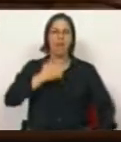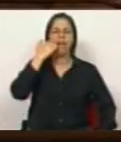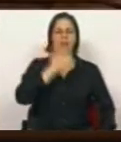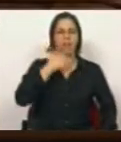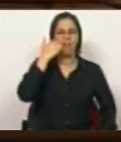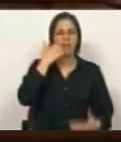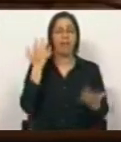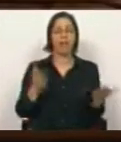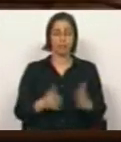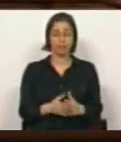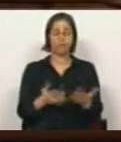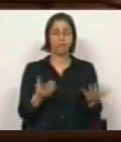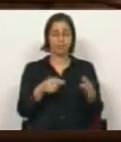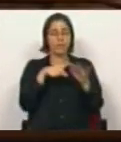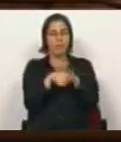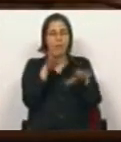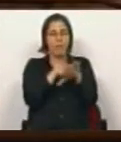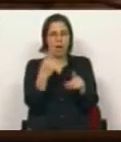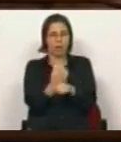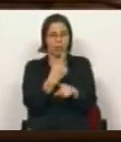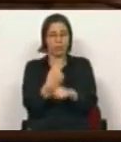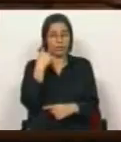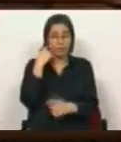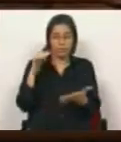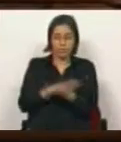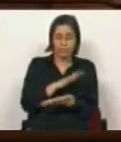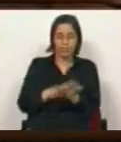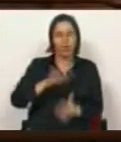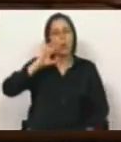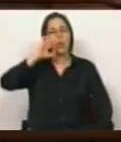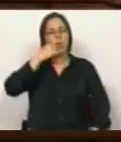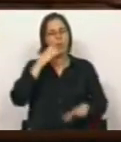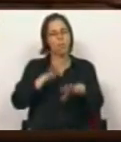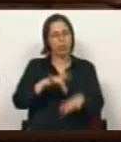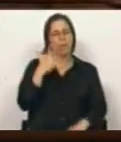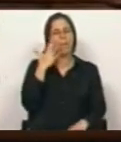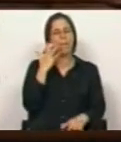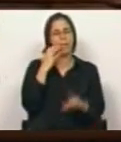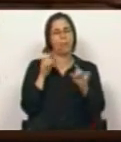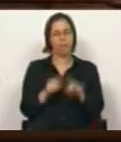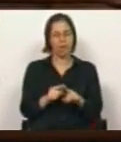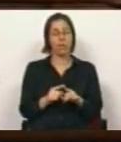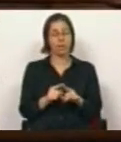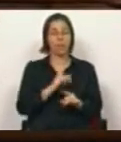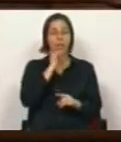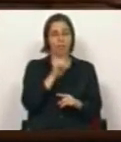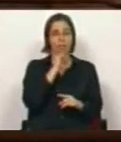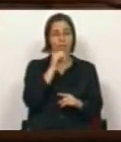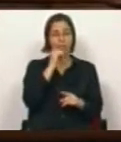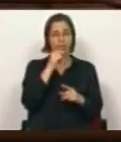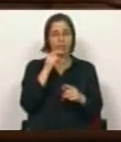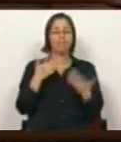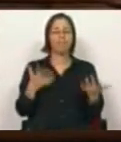graves, nomeadamente para a fauna marinha. As notícias sobre as consequências da utilização do plástico, que são frequentes e